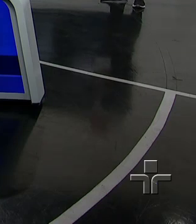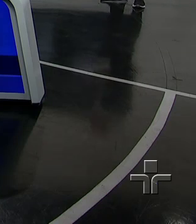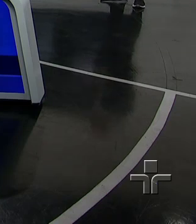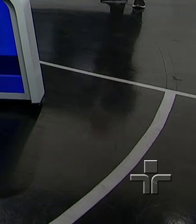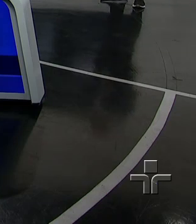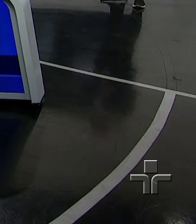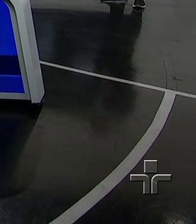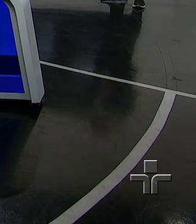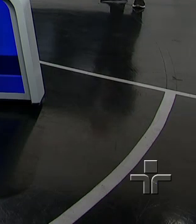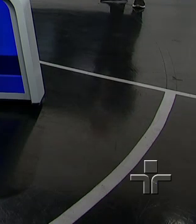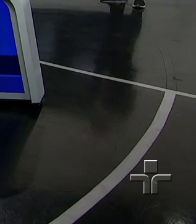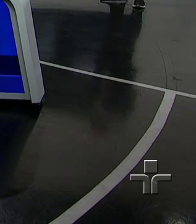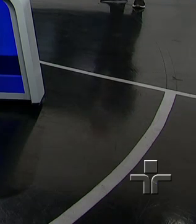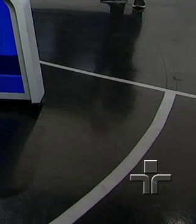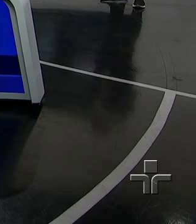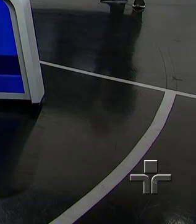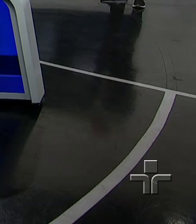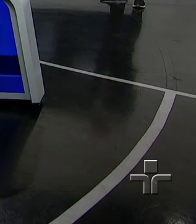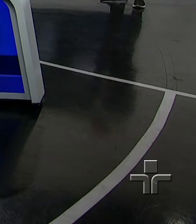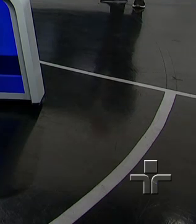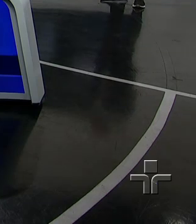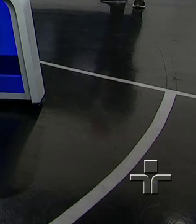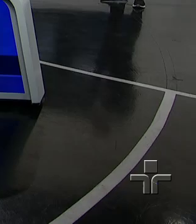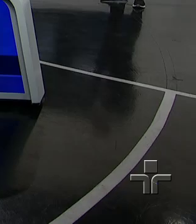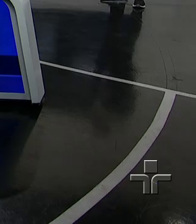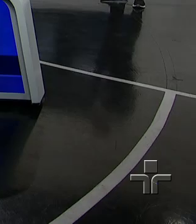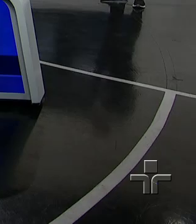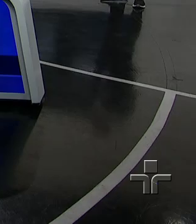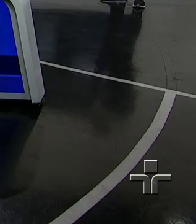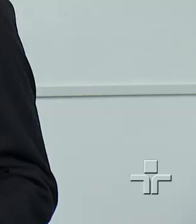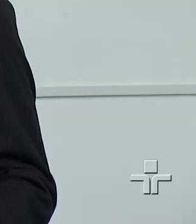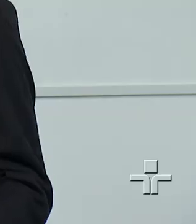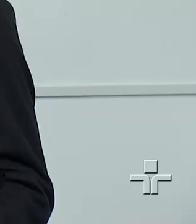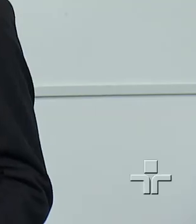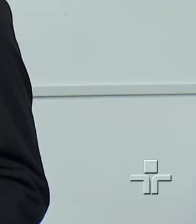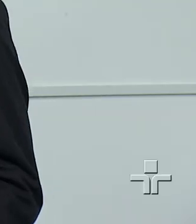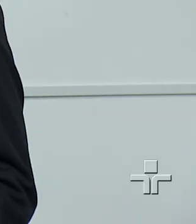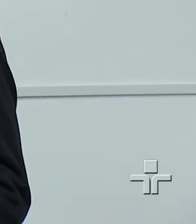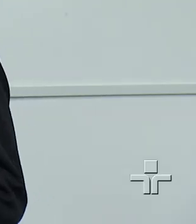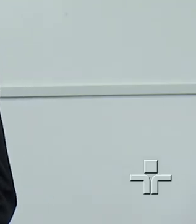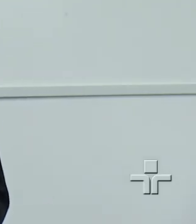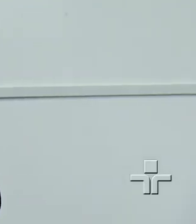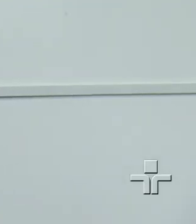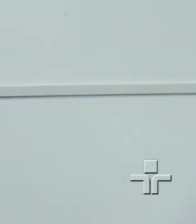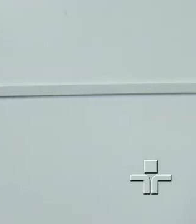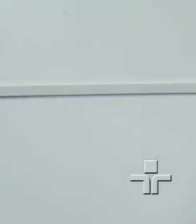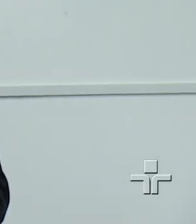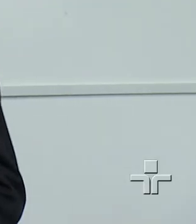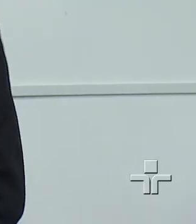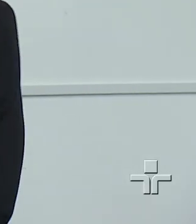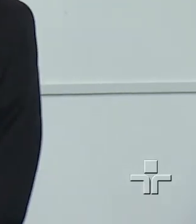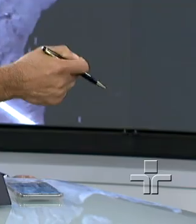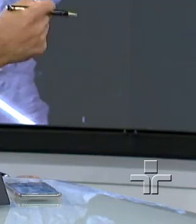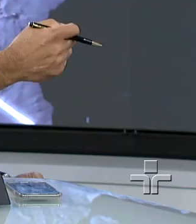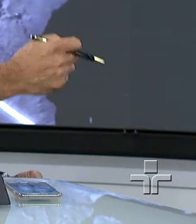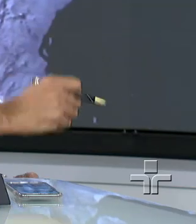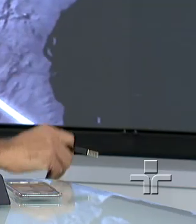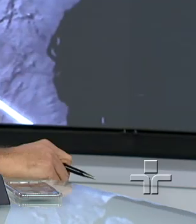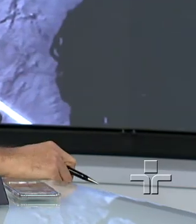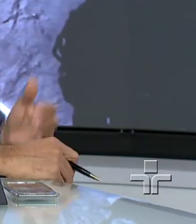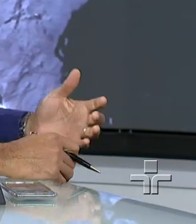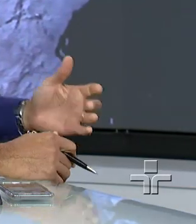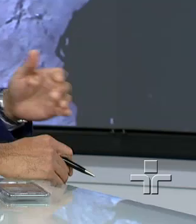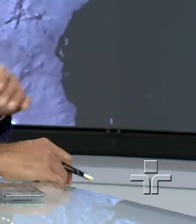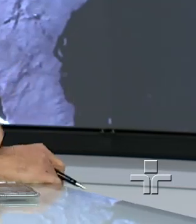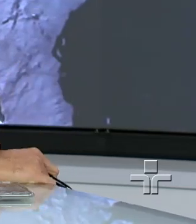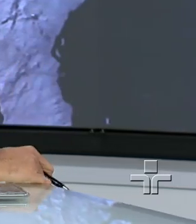o apresentador do Cartão Verde, Vladir Lemos, o homem que sabe tudo de futebol, né, Vladir Lemos? Inclusive, assim que eu acredito, inclusive futebol feminino, você é